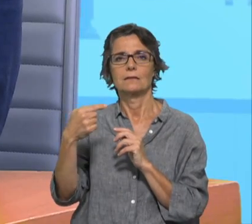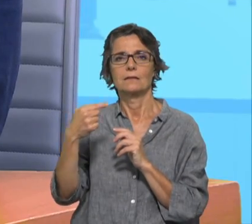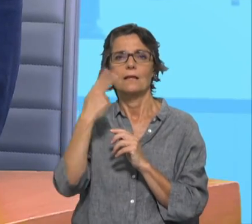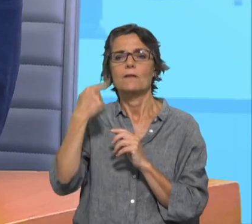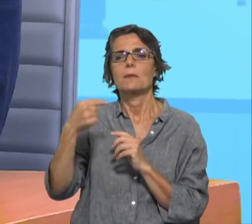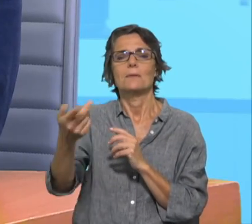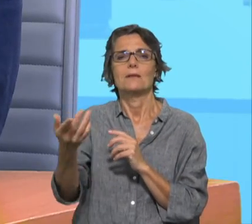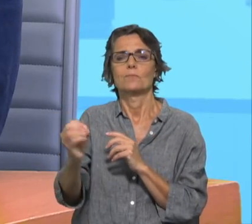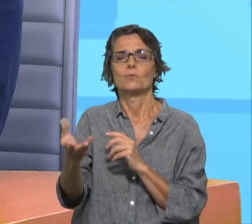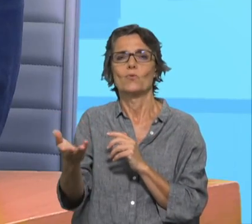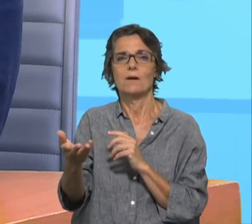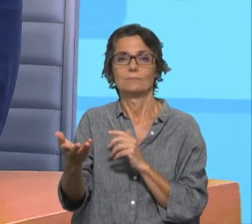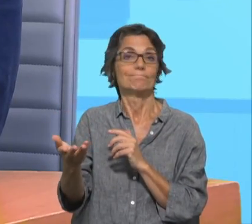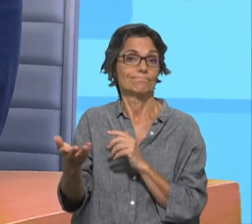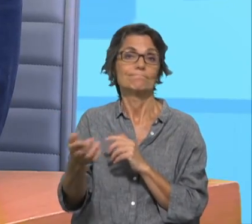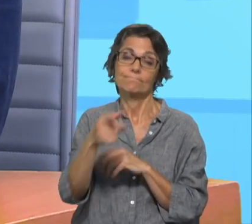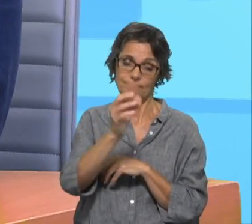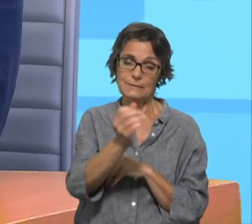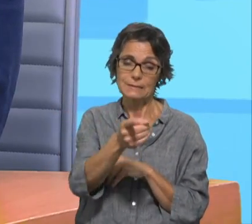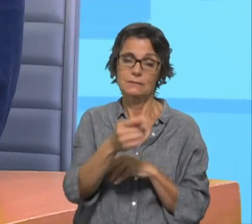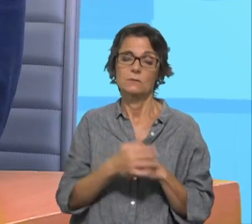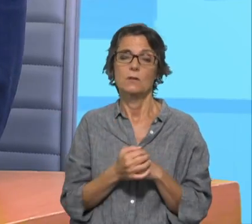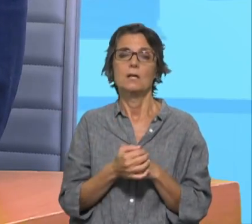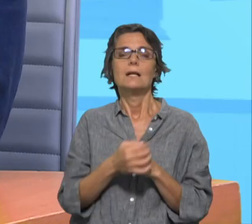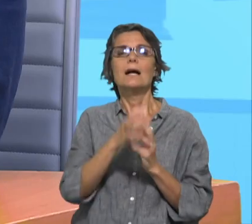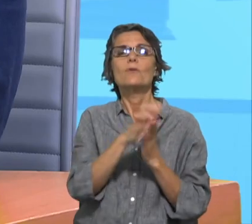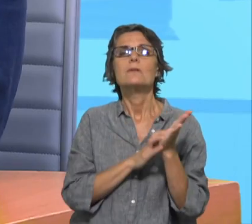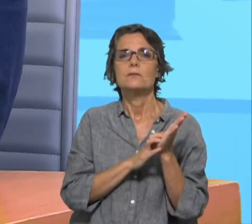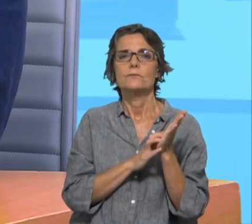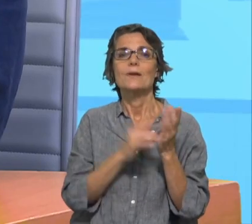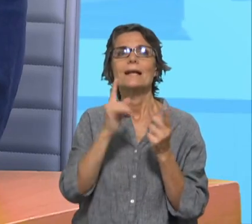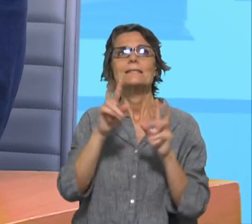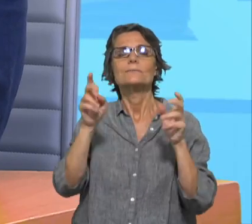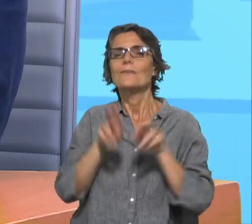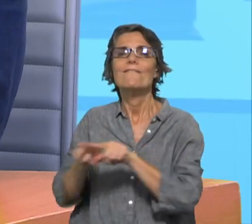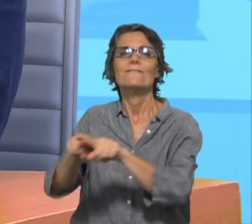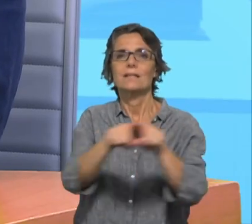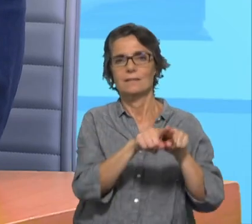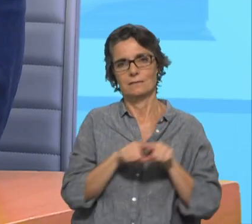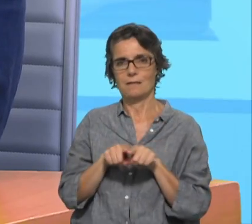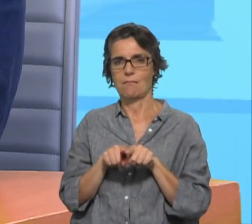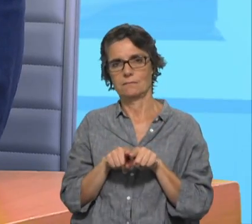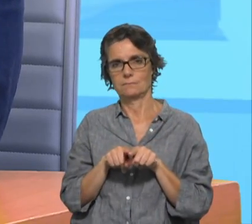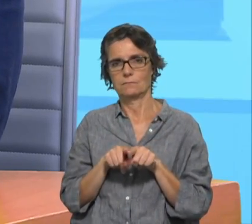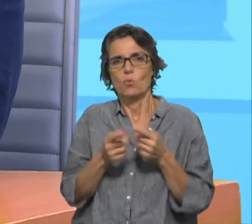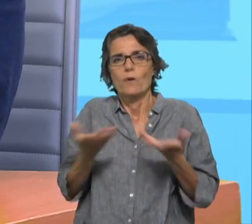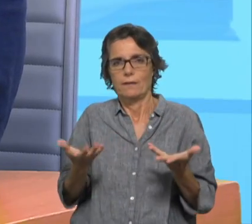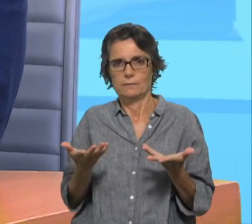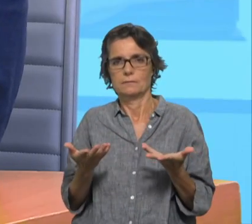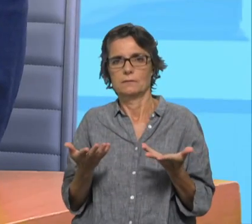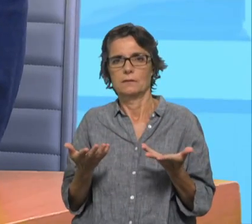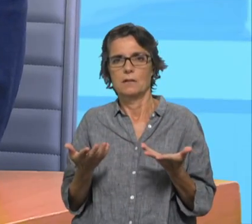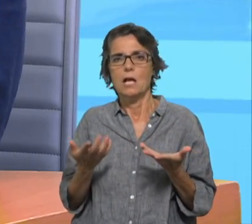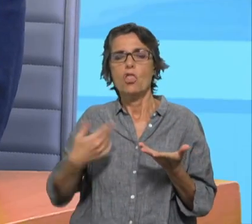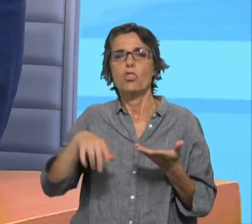que nos faz perceber, olha, indo ao princípio, a fraternidade, a verdade de sermos irmãos. Não é? Quando rezamos